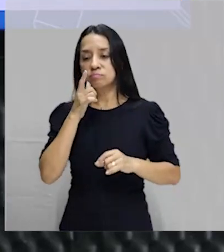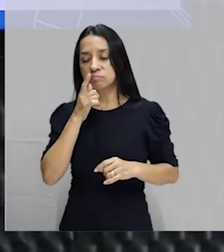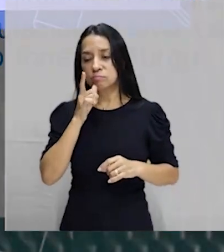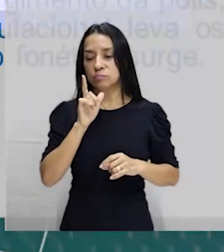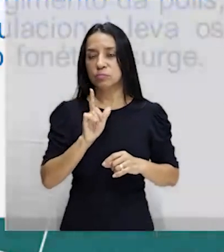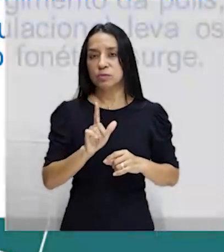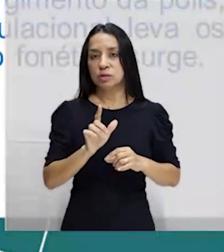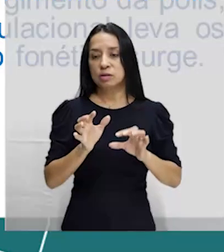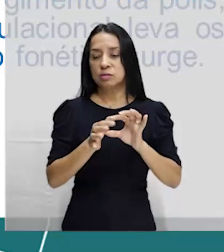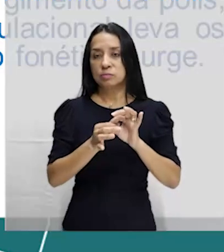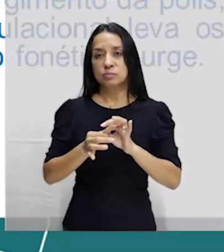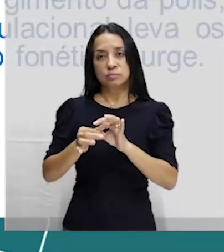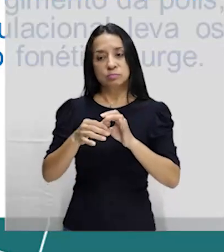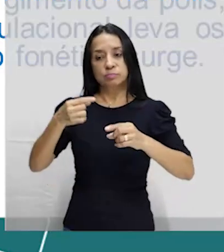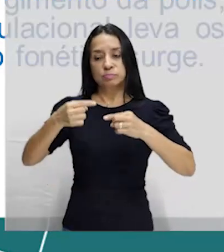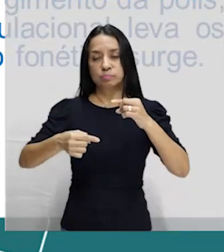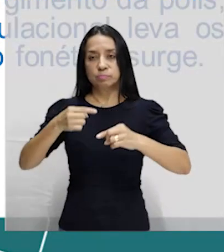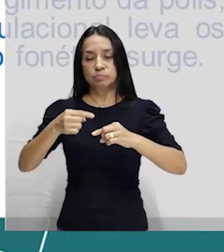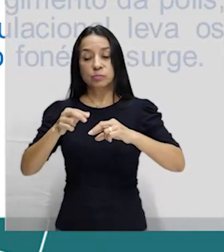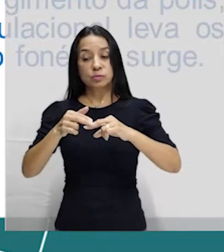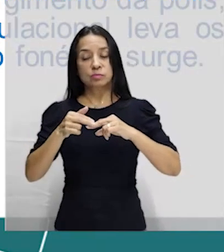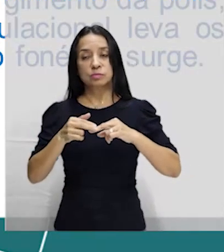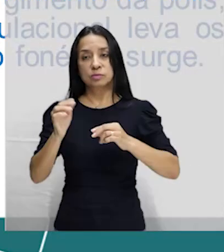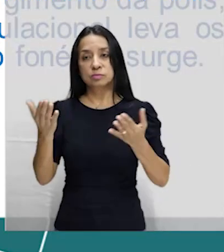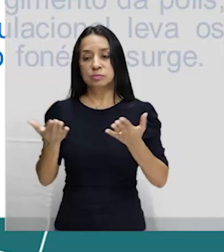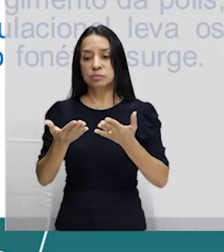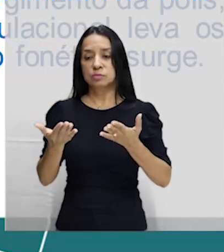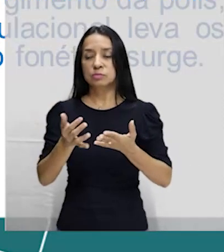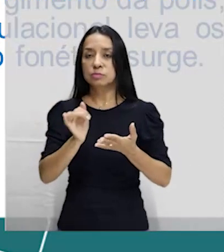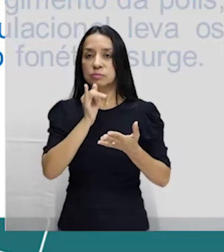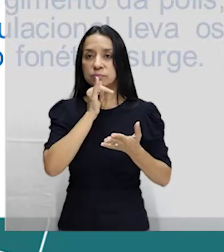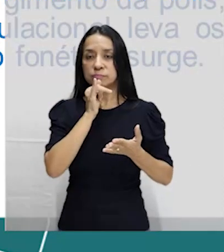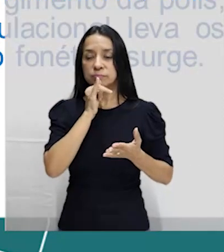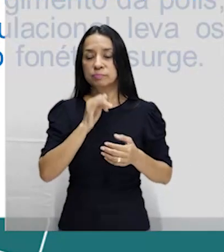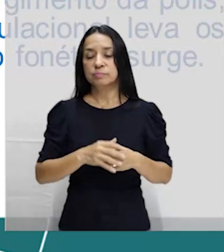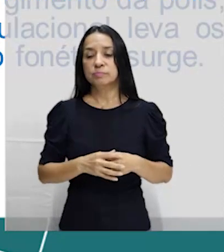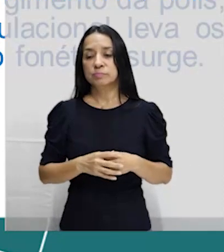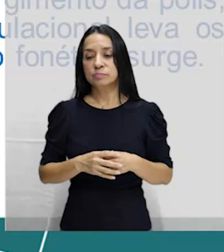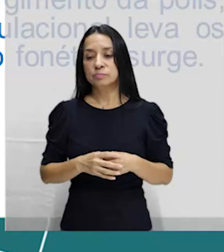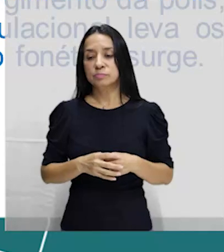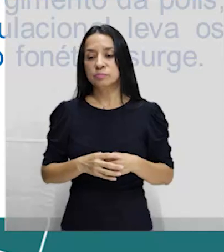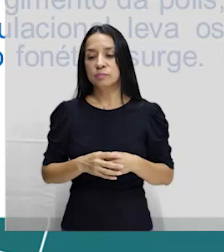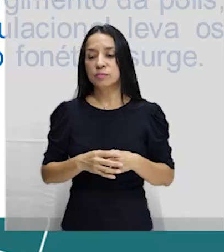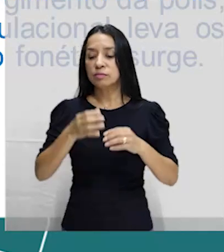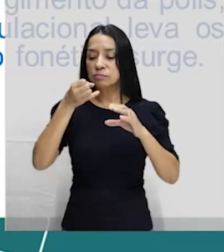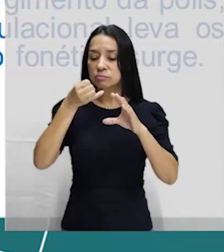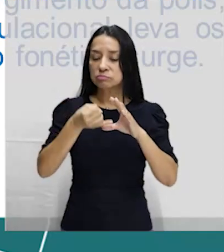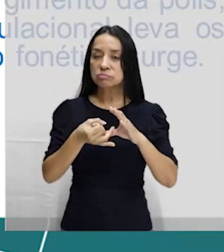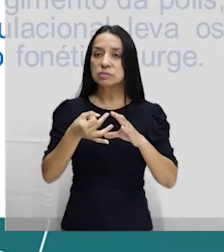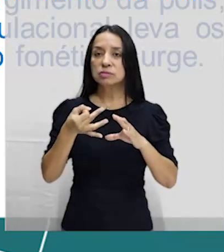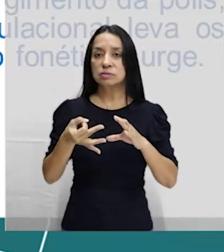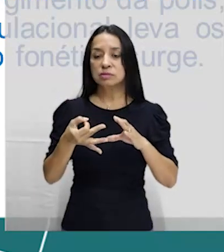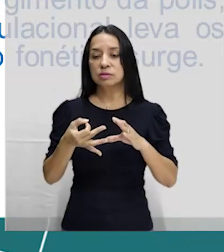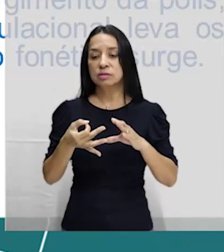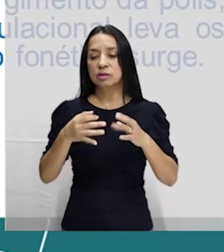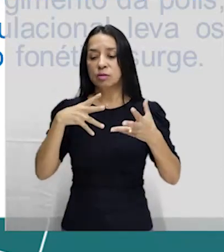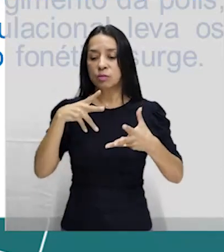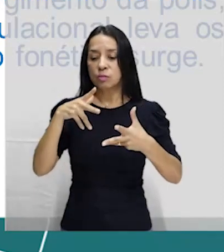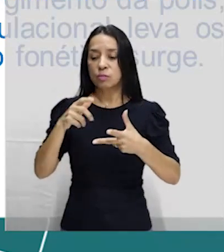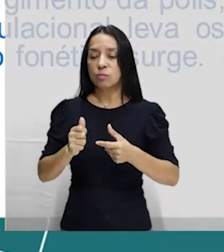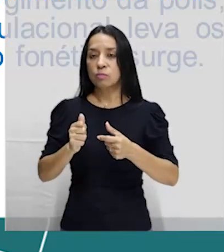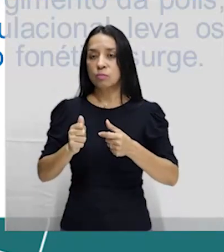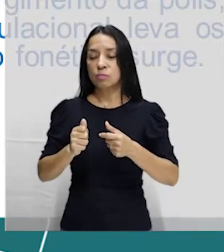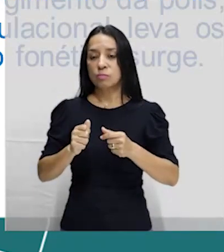terá uma unidade política. Por isso que se hoje, por exemplo, você fosse caracterizar o mundo